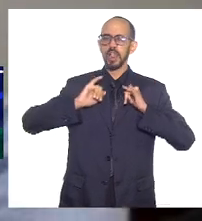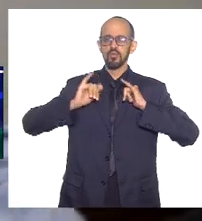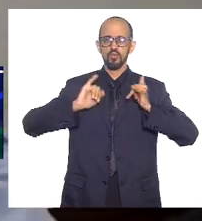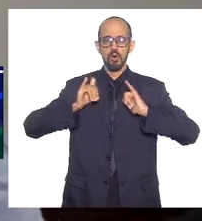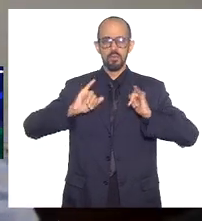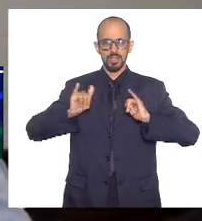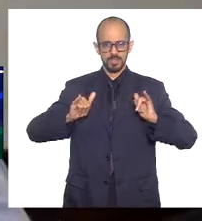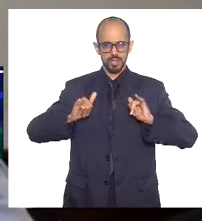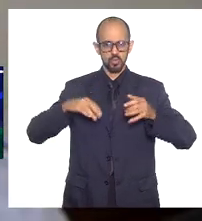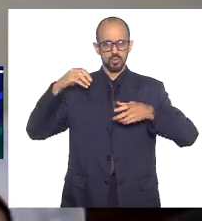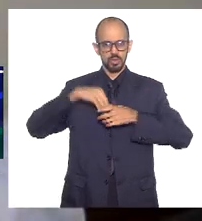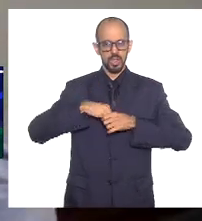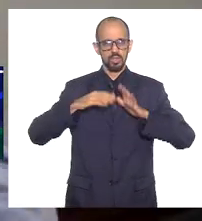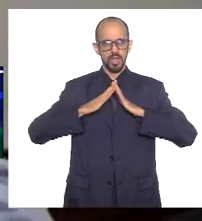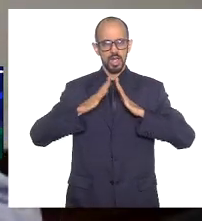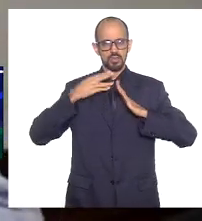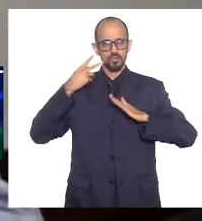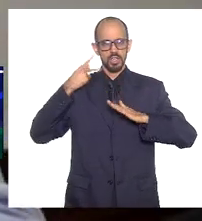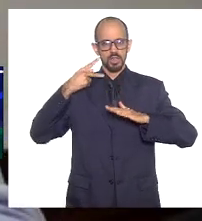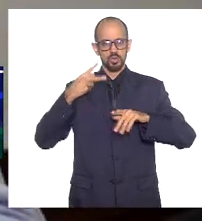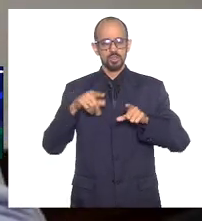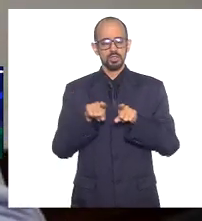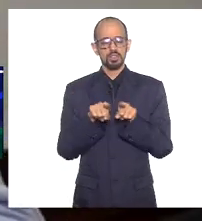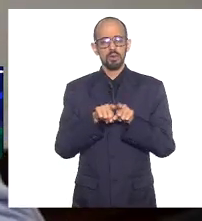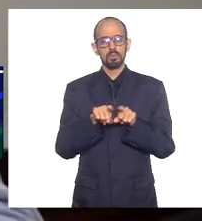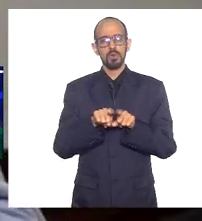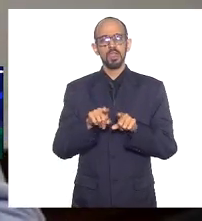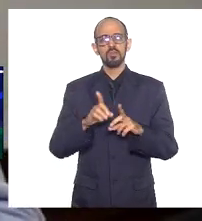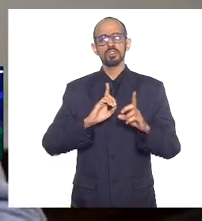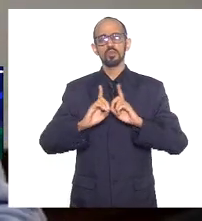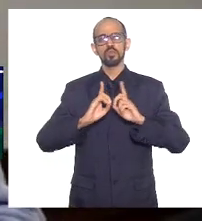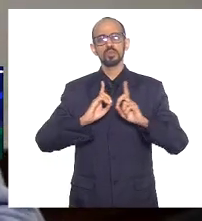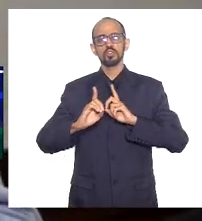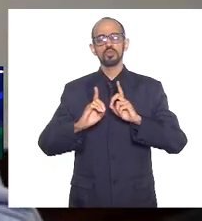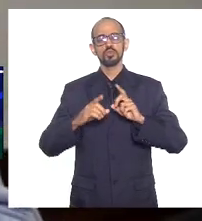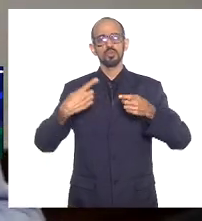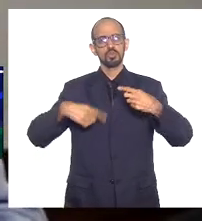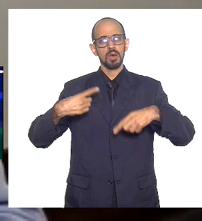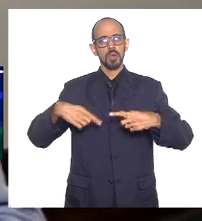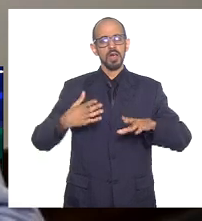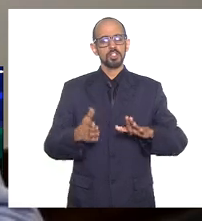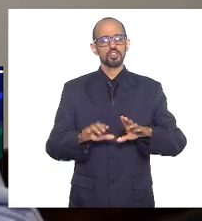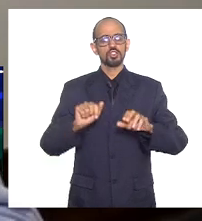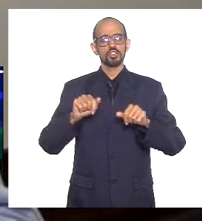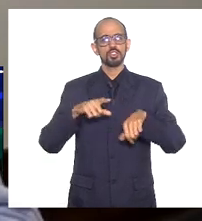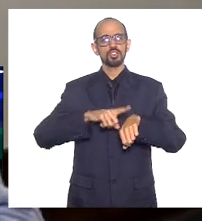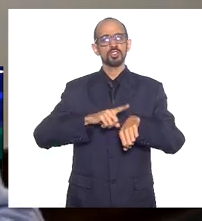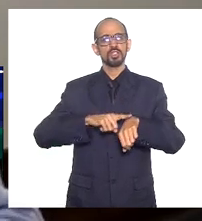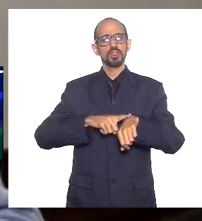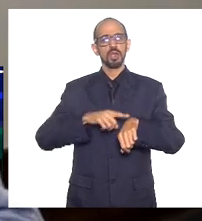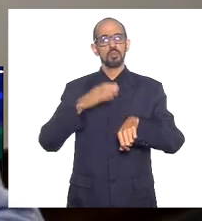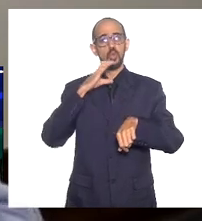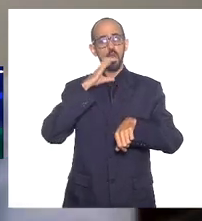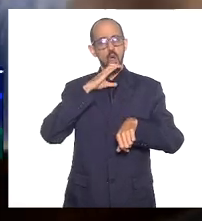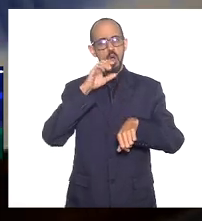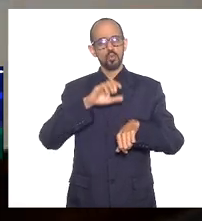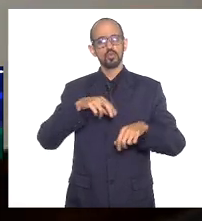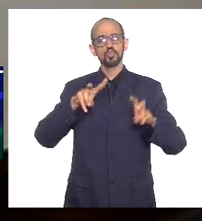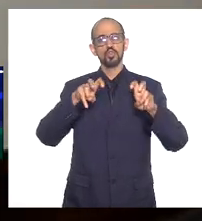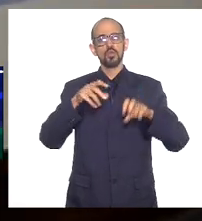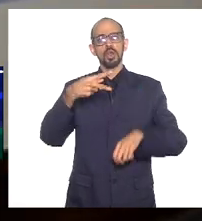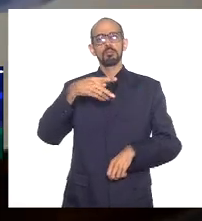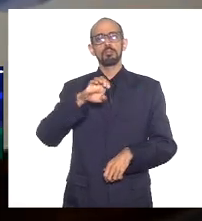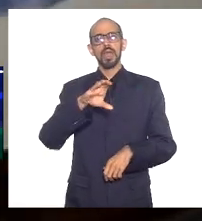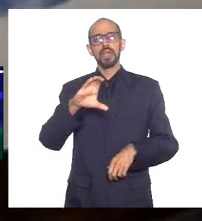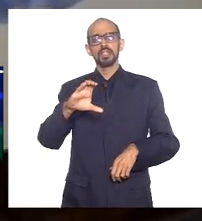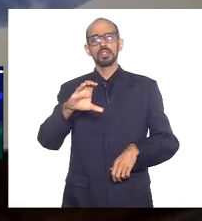municipais e além disso fazer um bom debate em breve tempo sobre a PEC 32 que é a